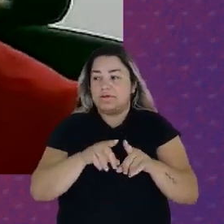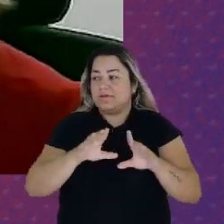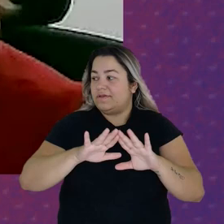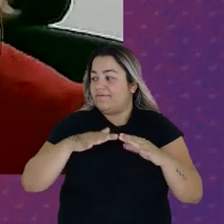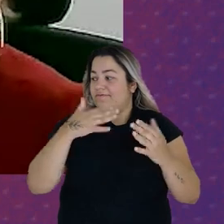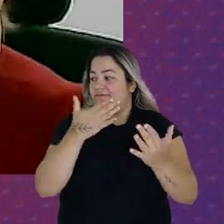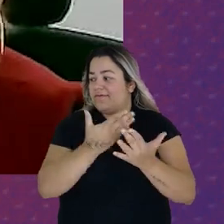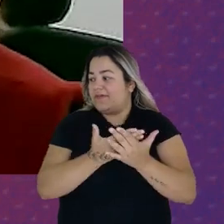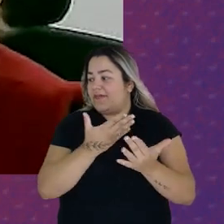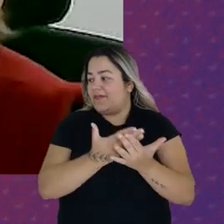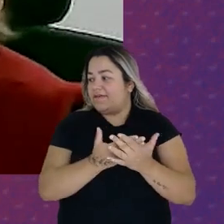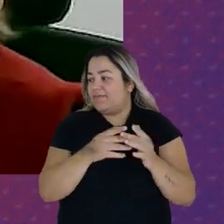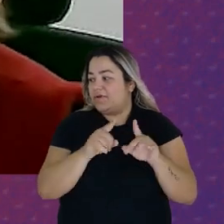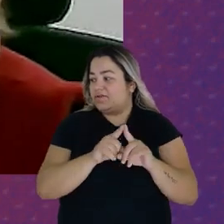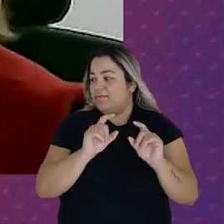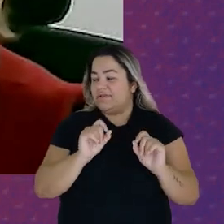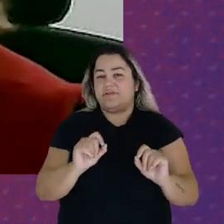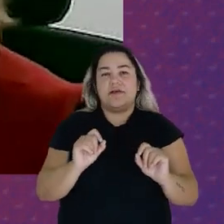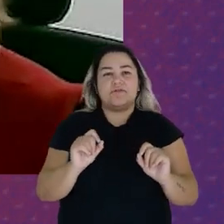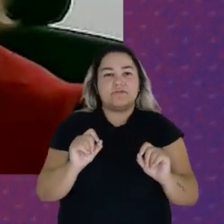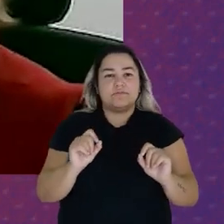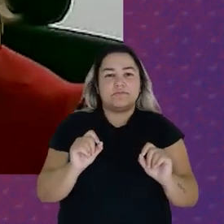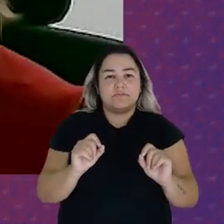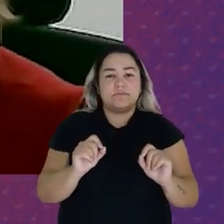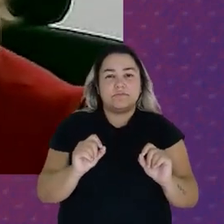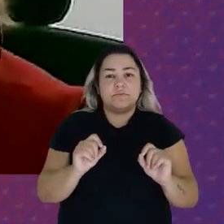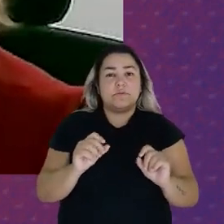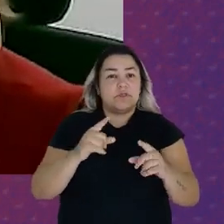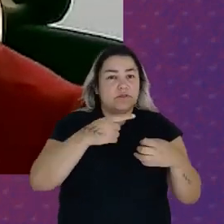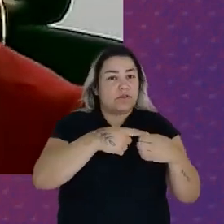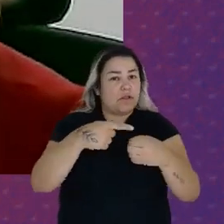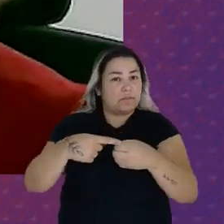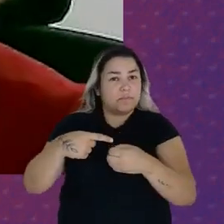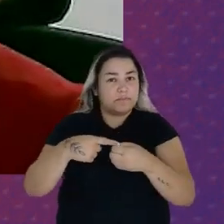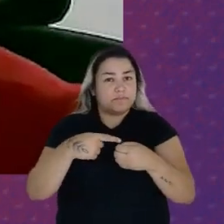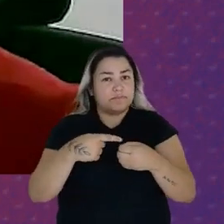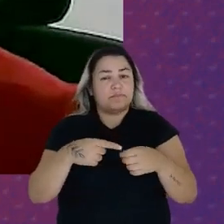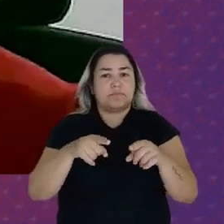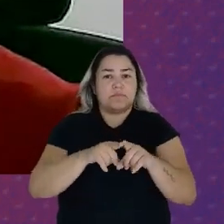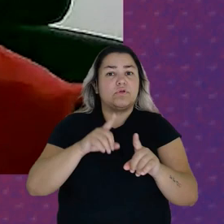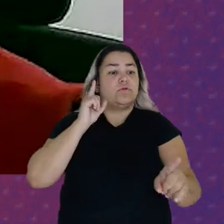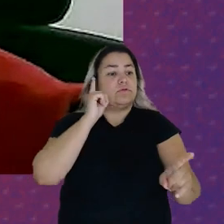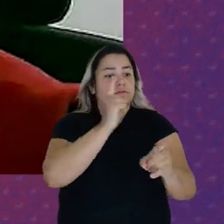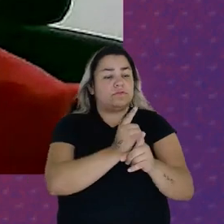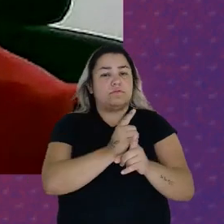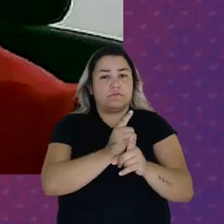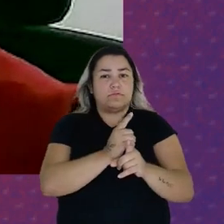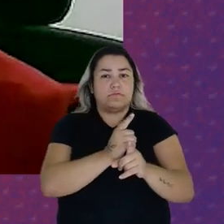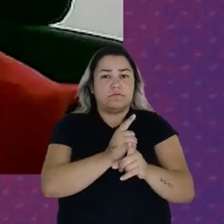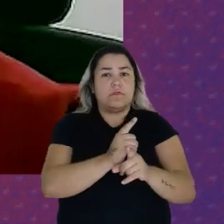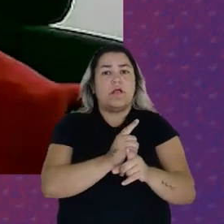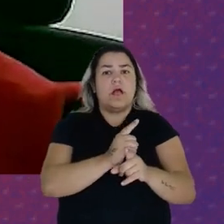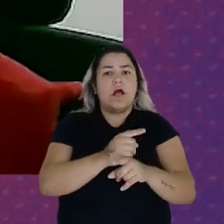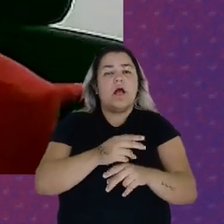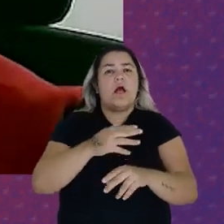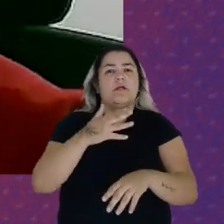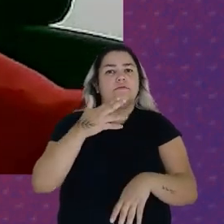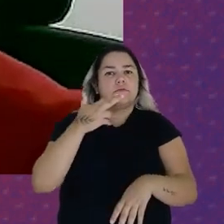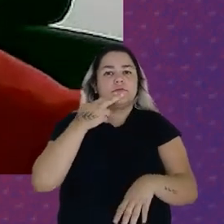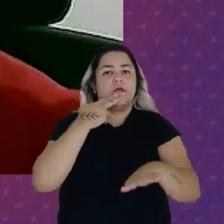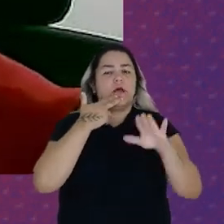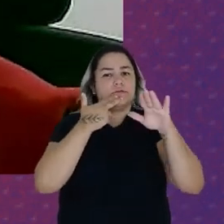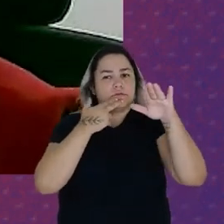Alemanha foi criado, e aqui na minha cidade foi descoberta uma célula nazista e está, inclusive,